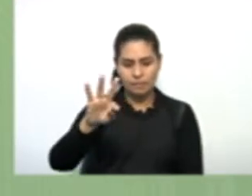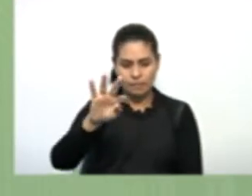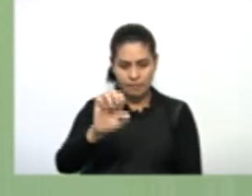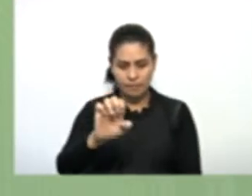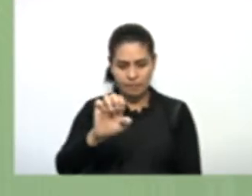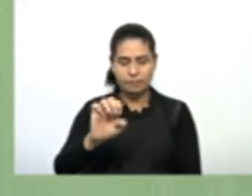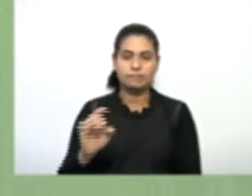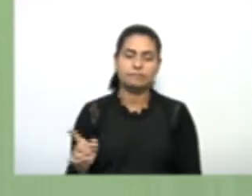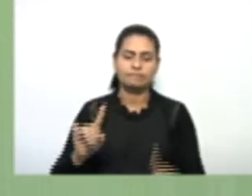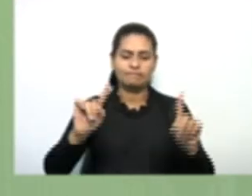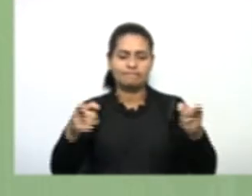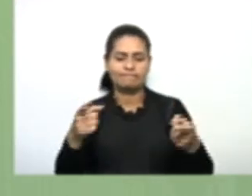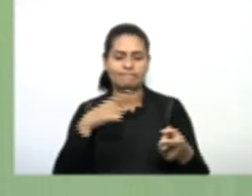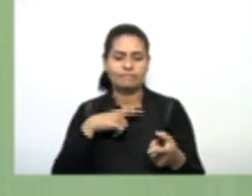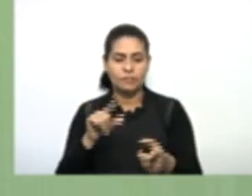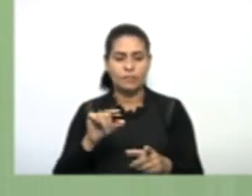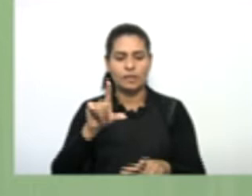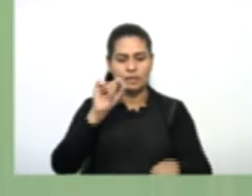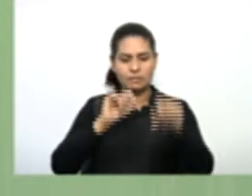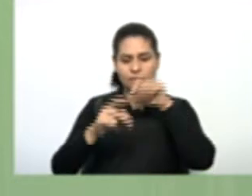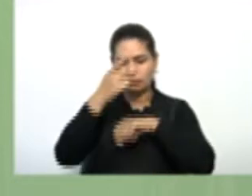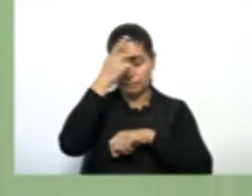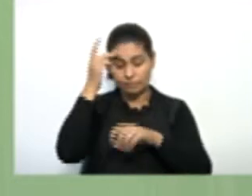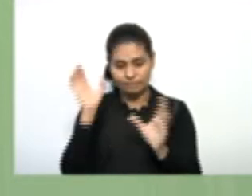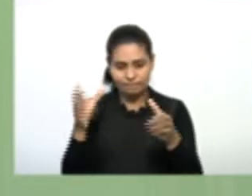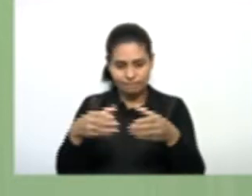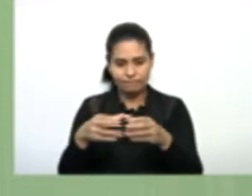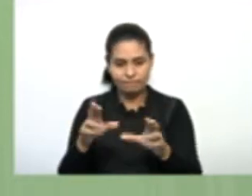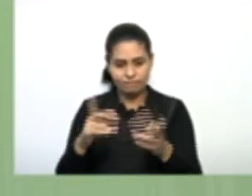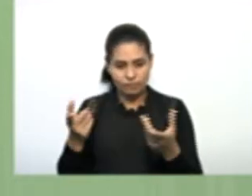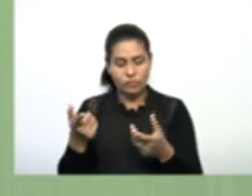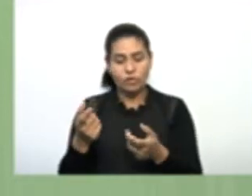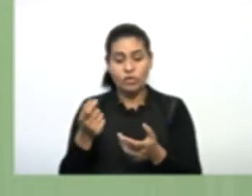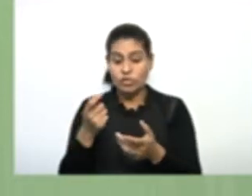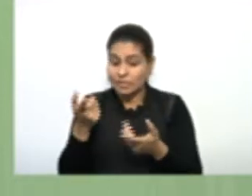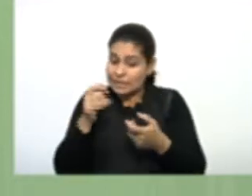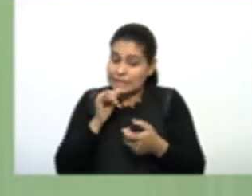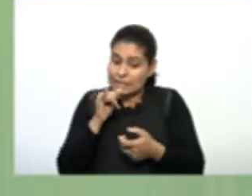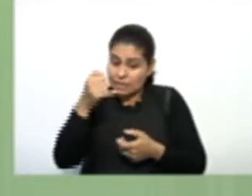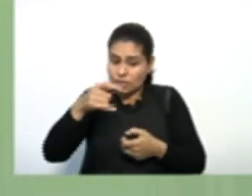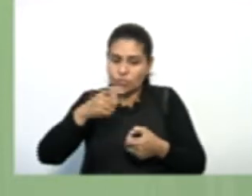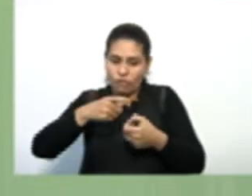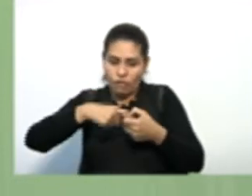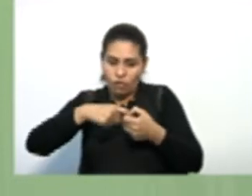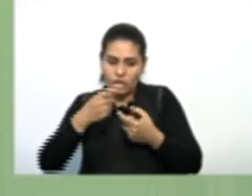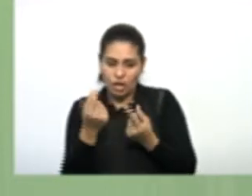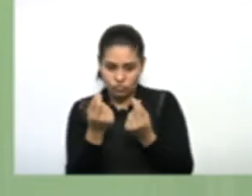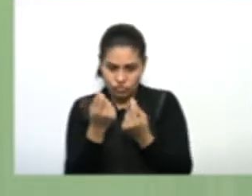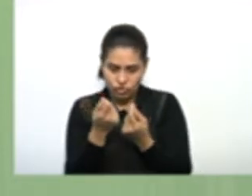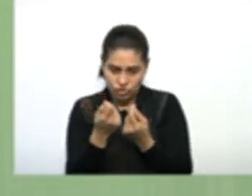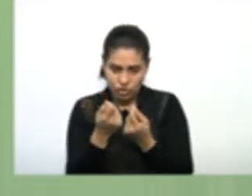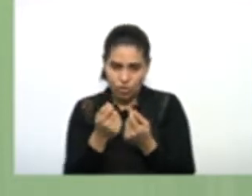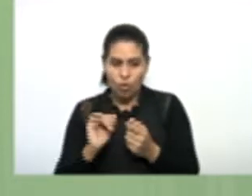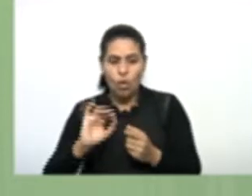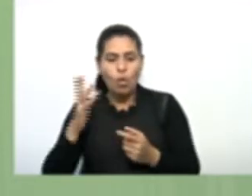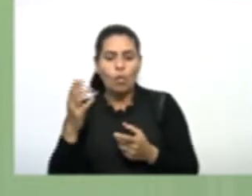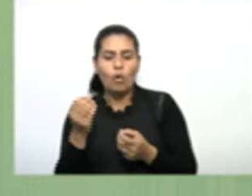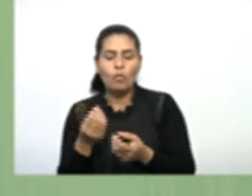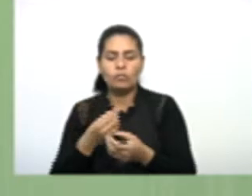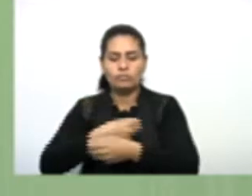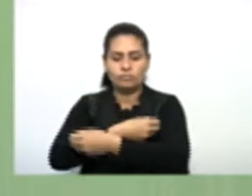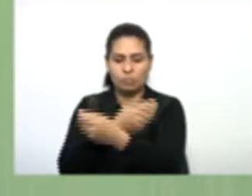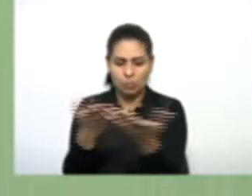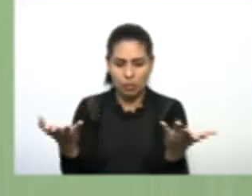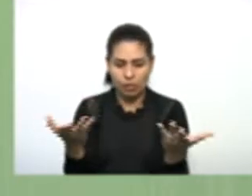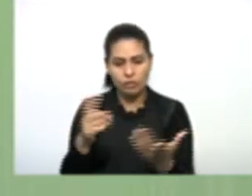Se na Assembleia decidirem que devem retornar aos cooperados, isso não se configura como uma distribuição